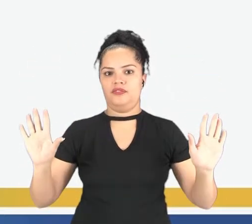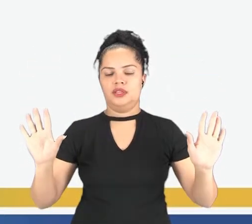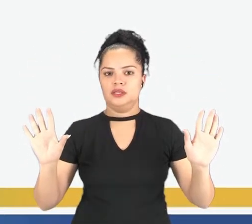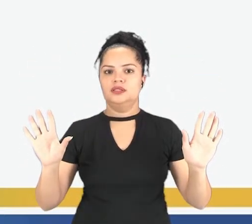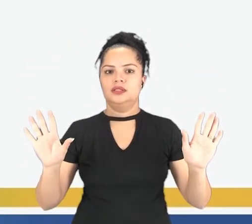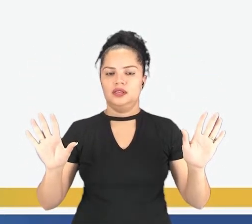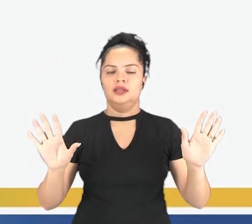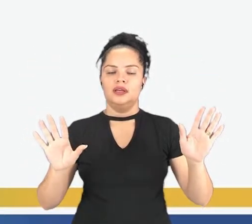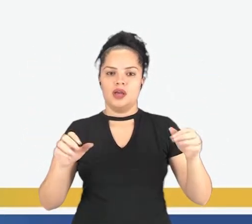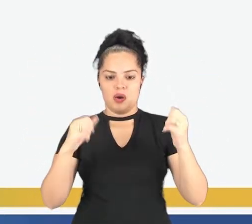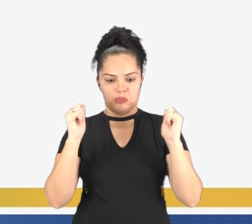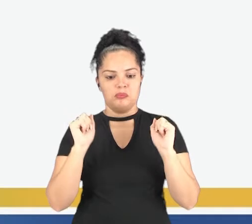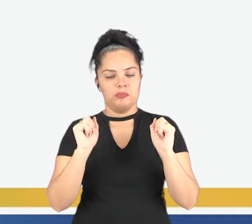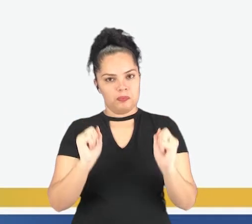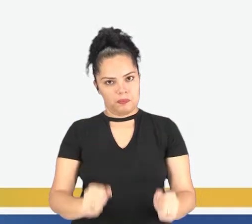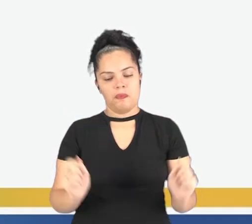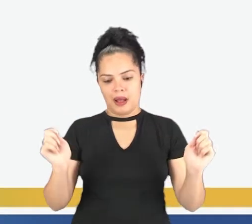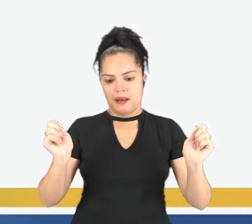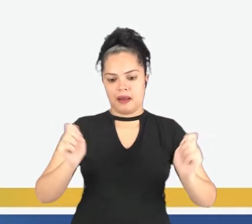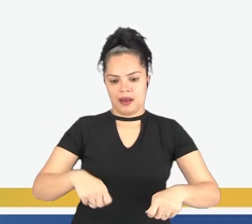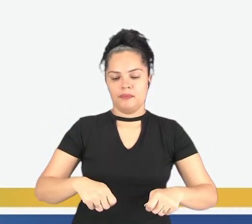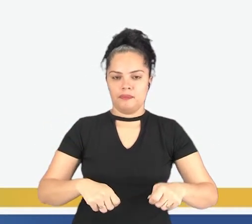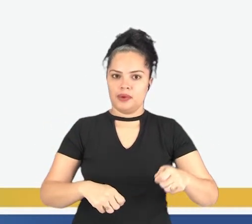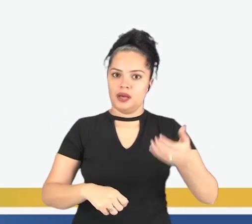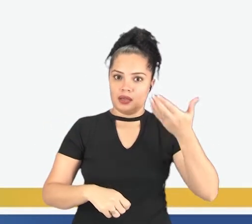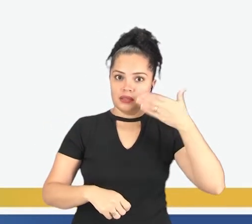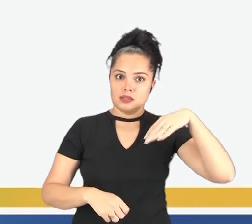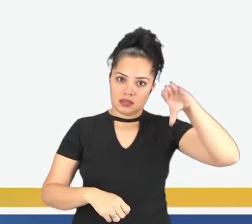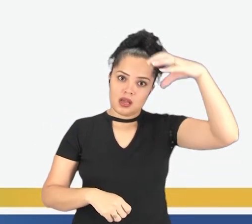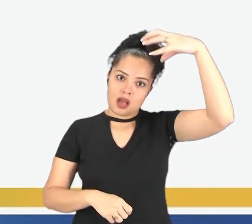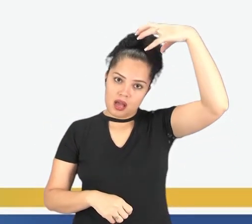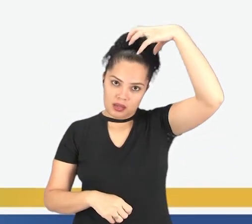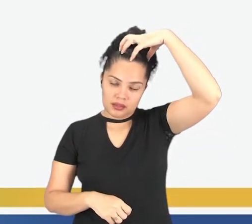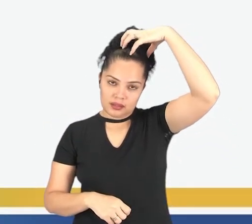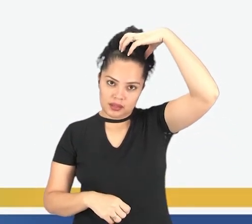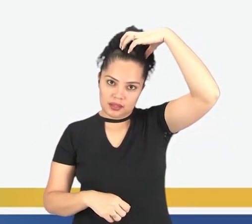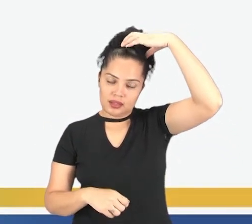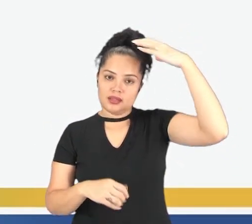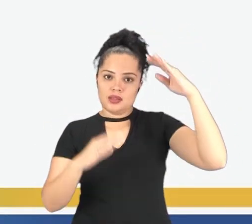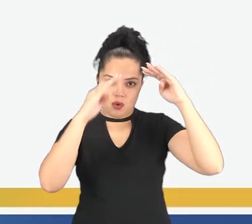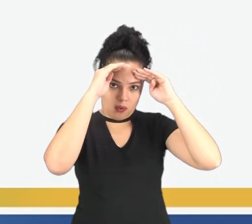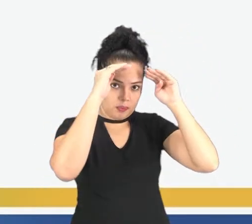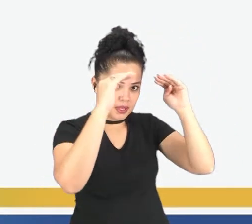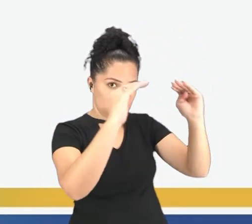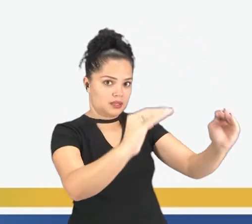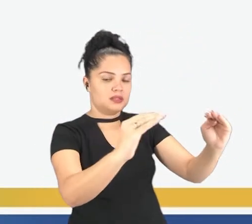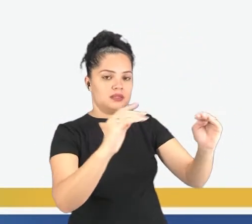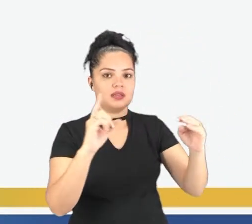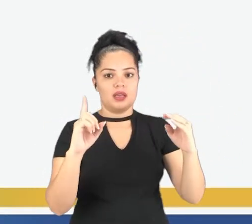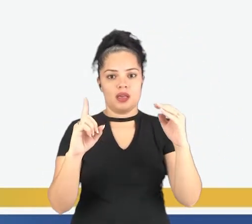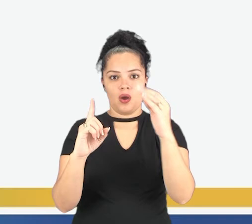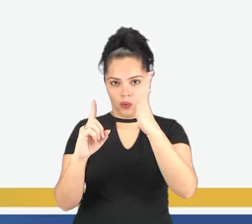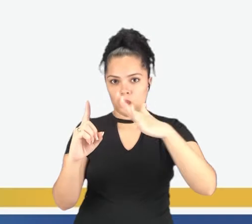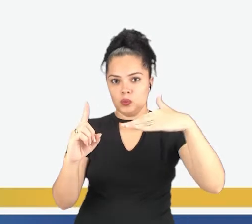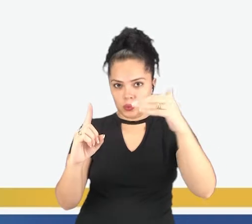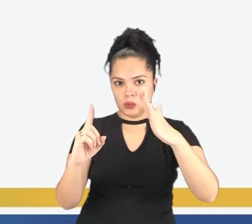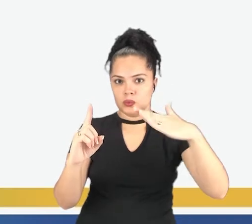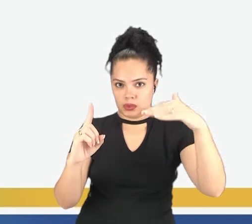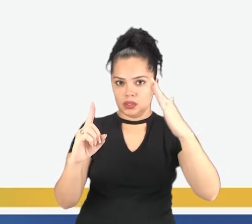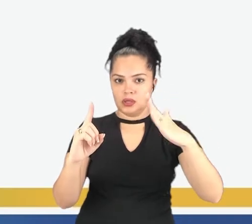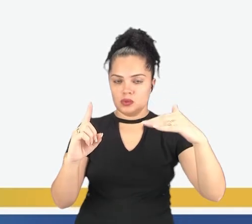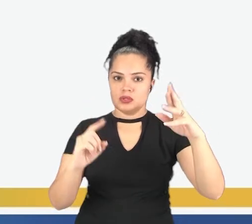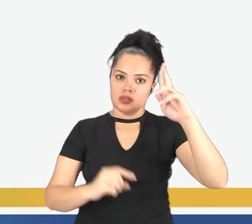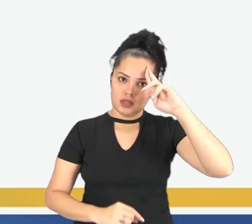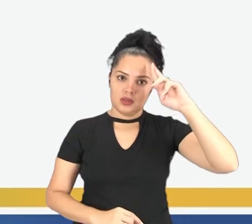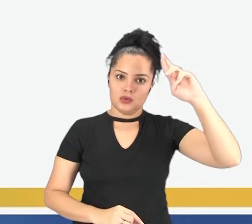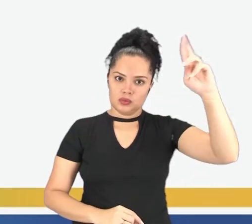estrutura teocrática, ou seja, baseada, né, no governo de deuses, né, ou Deus, tá? Na qual o chefe político,